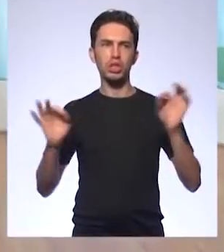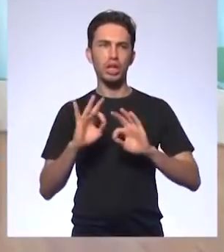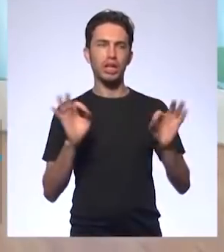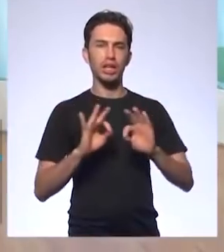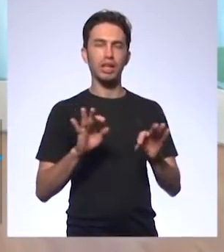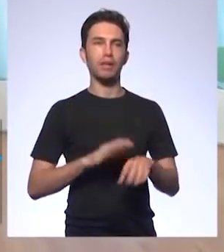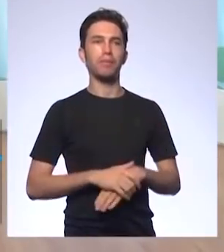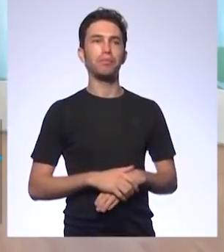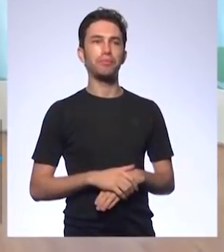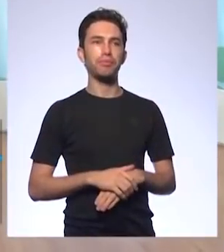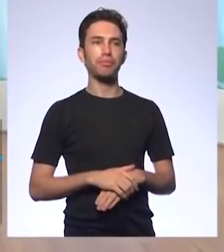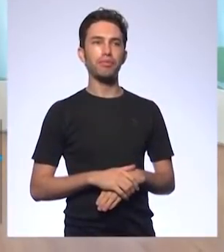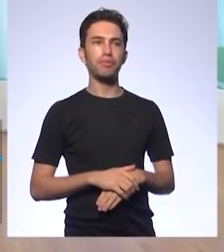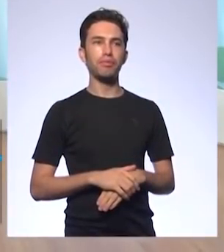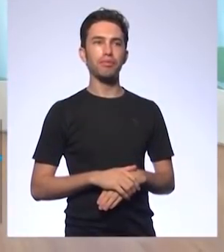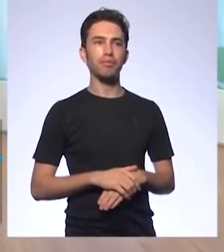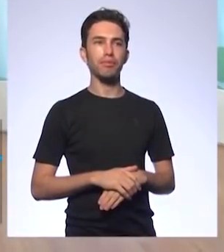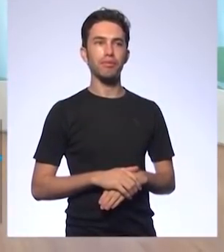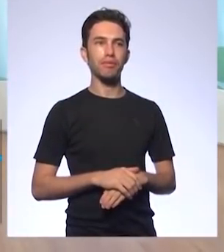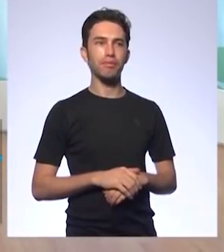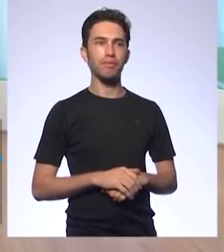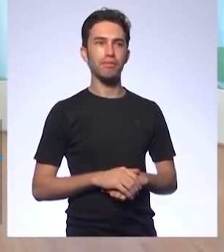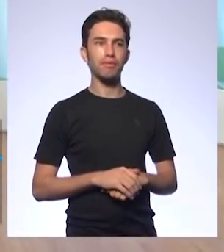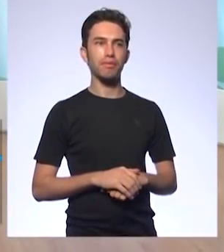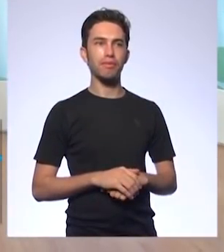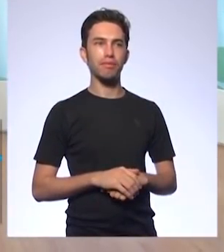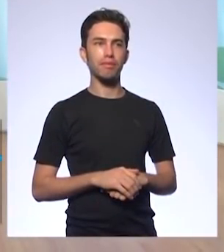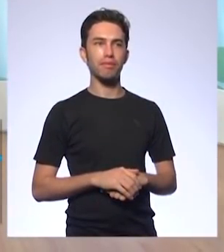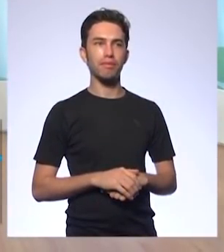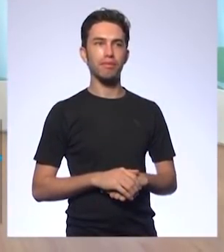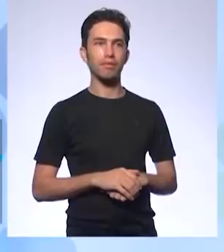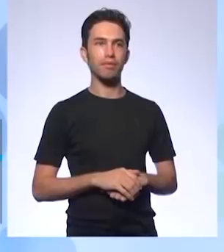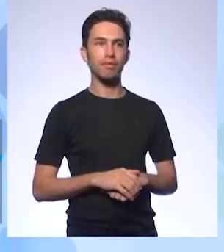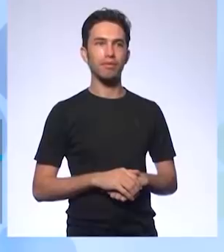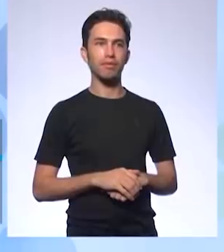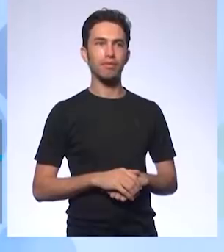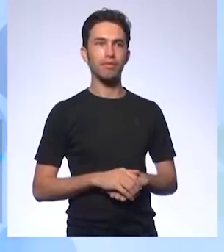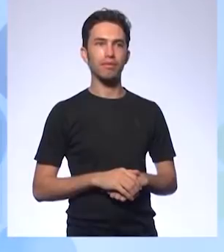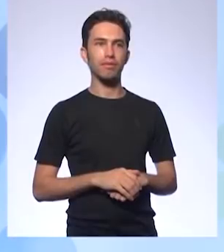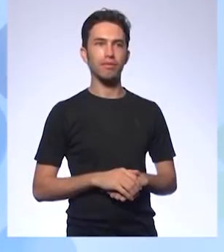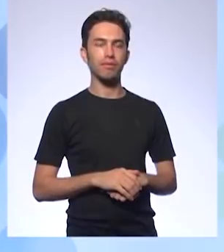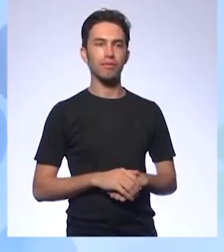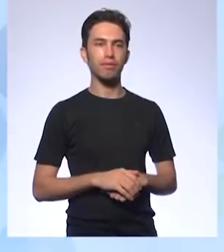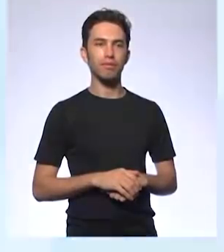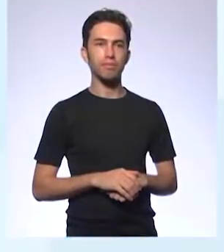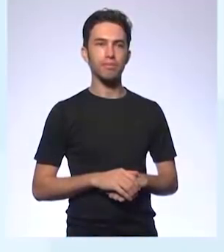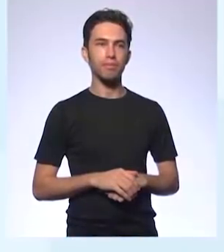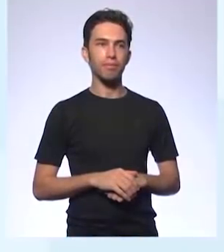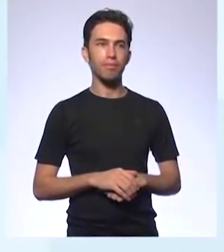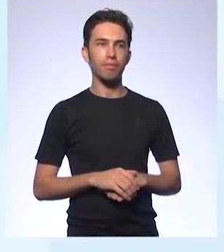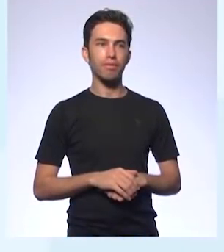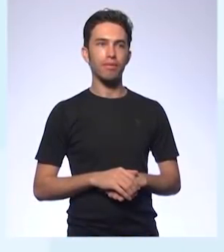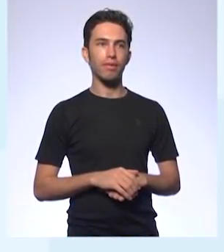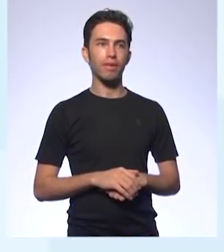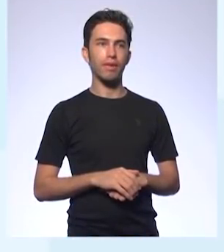para a guerra, não é porque eles queriam, eles eram obrigados. Voltando para vocês, olha lá.